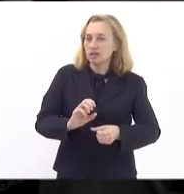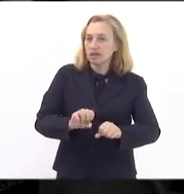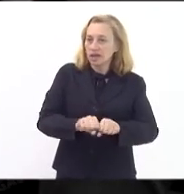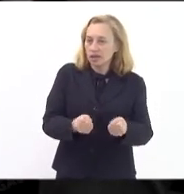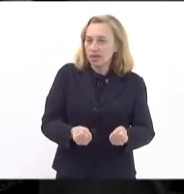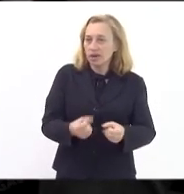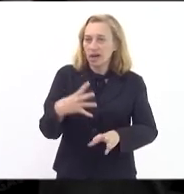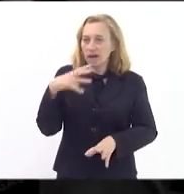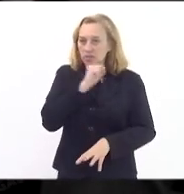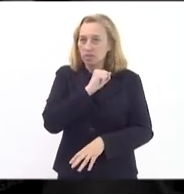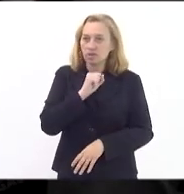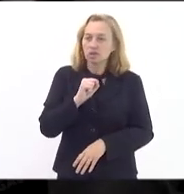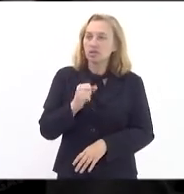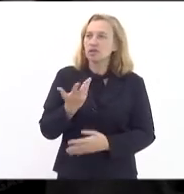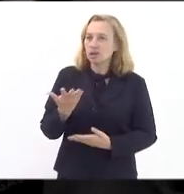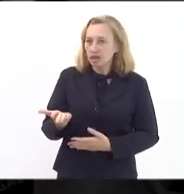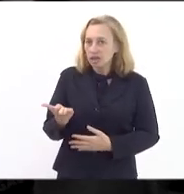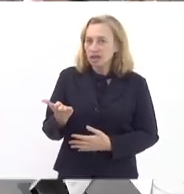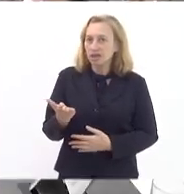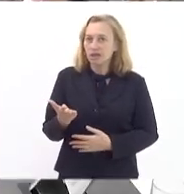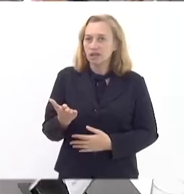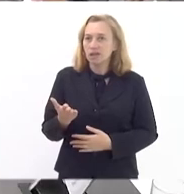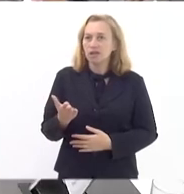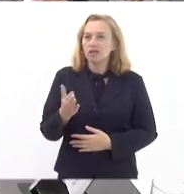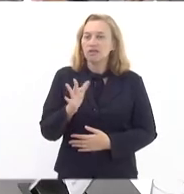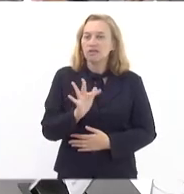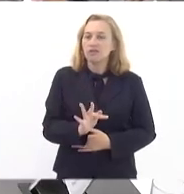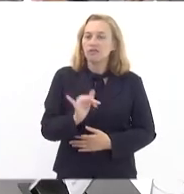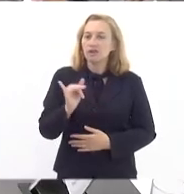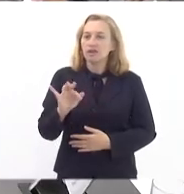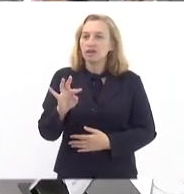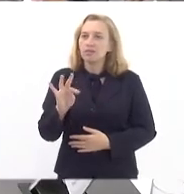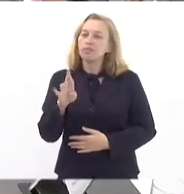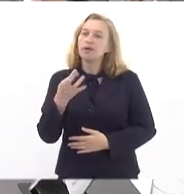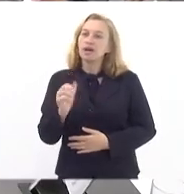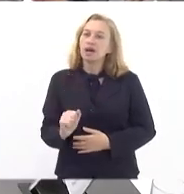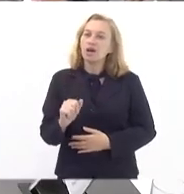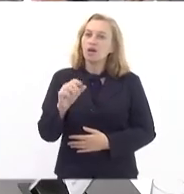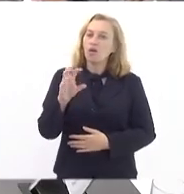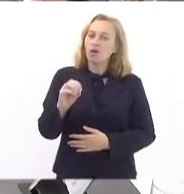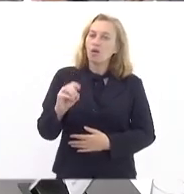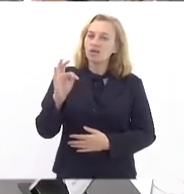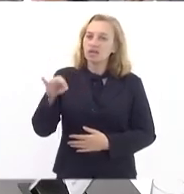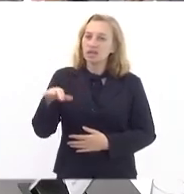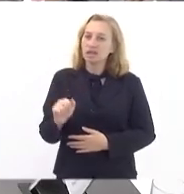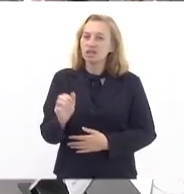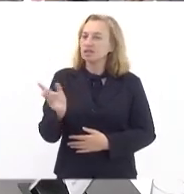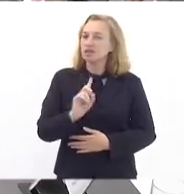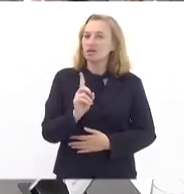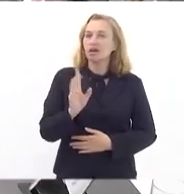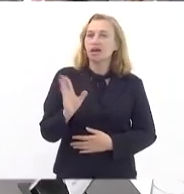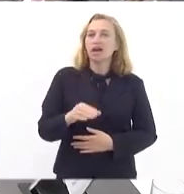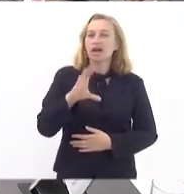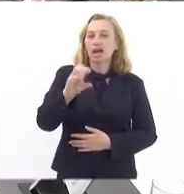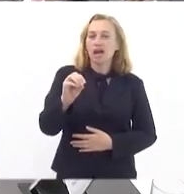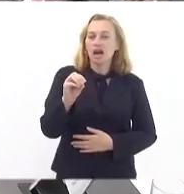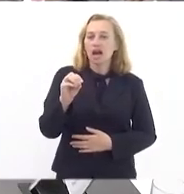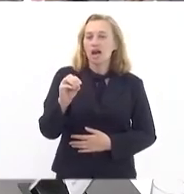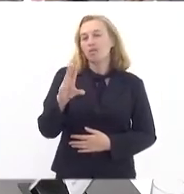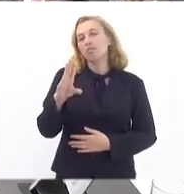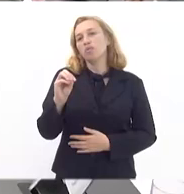aí no caso da via da fibra óptica Não não é da fibra óptica do cabo de cobre ainda